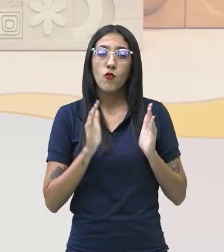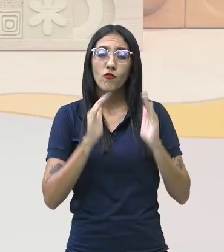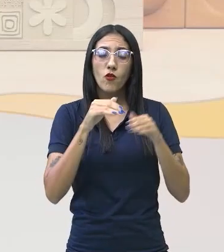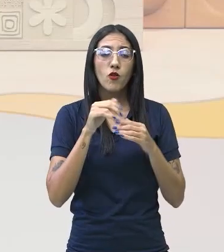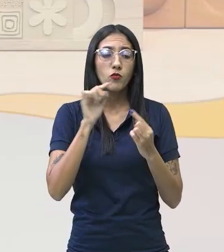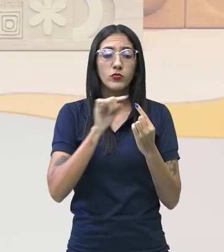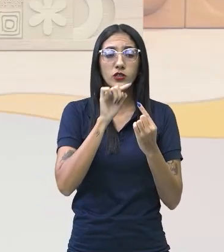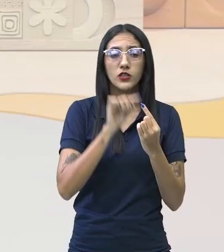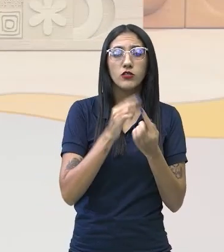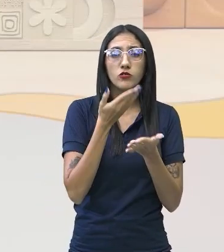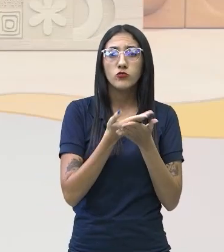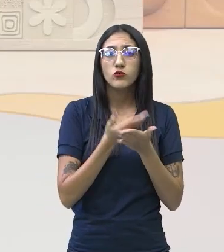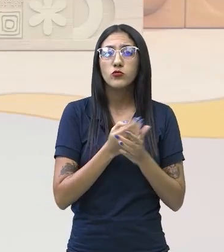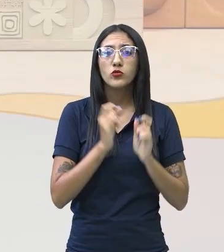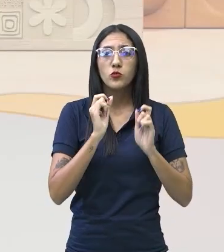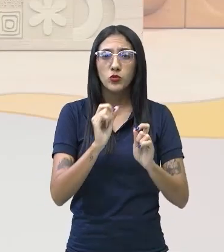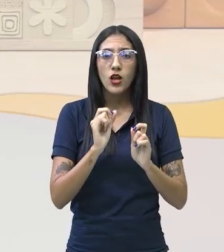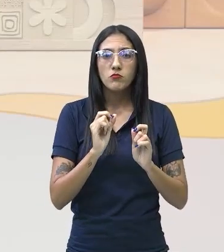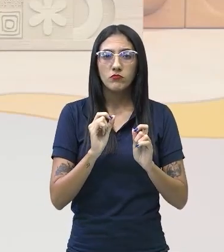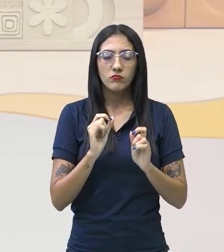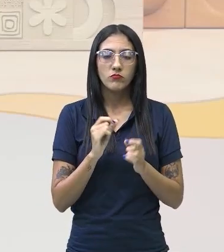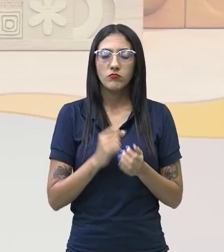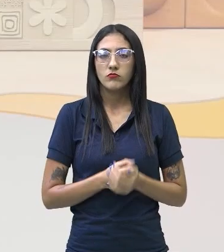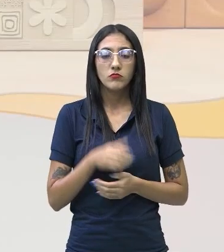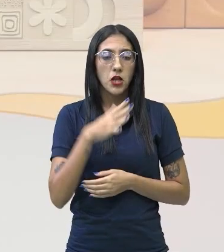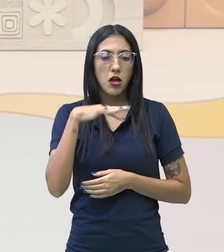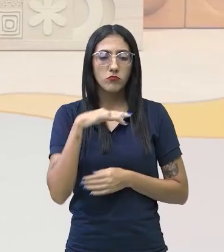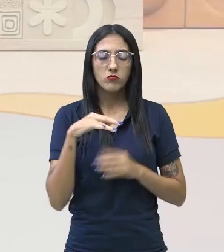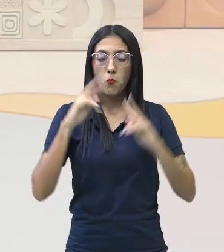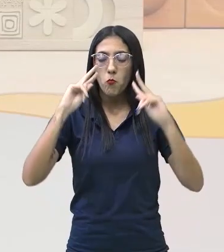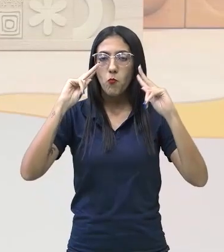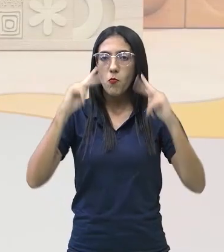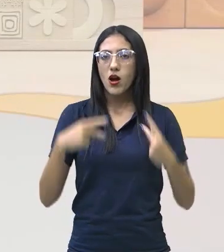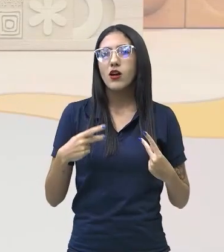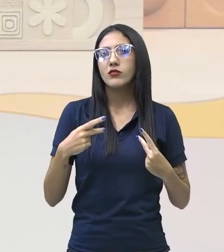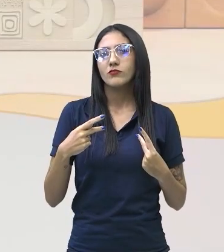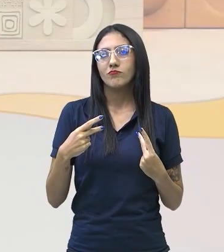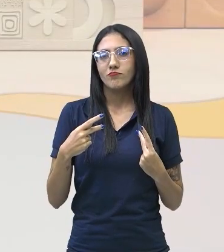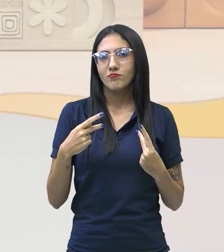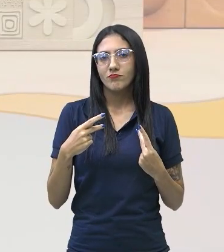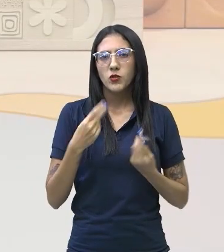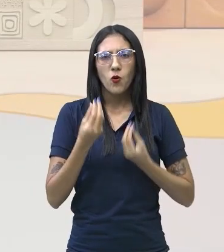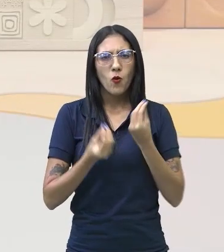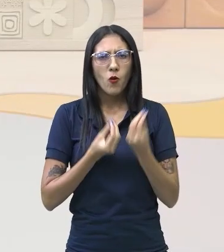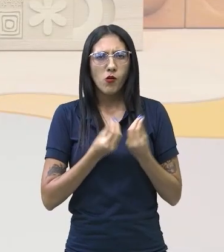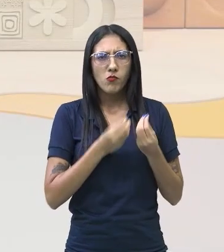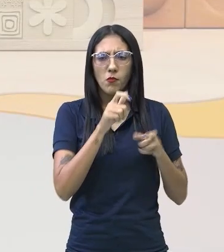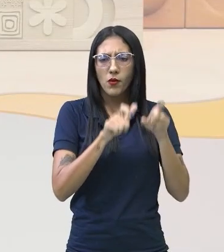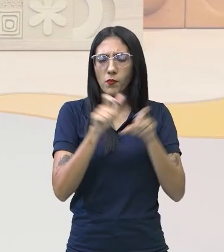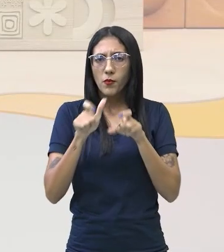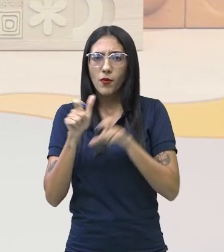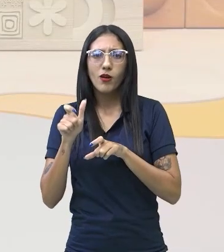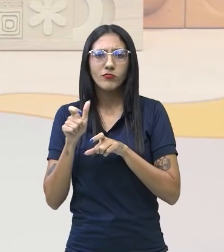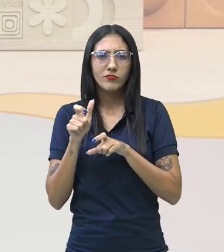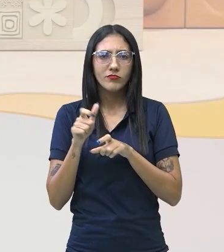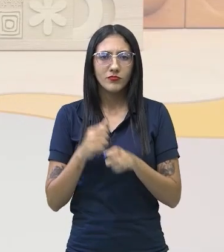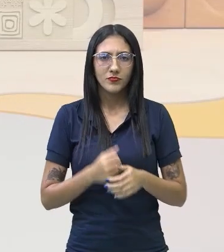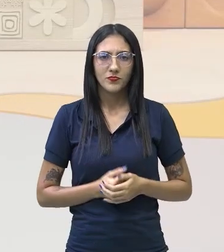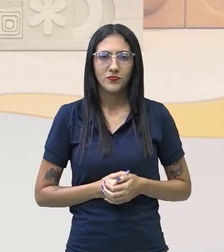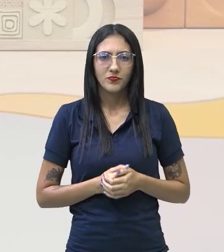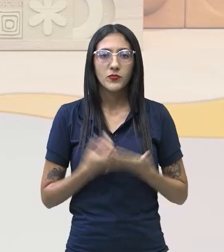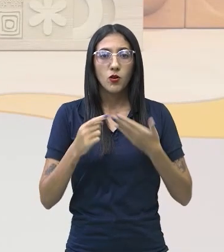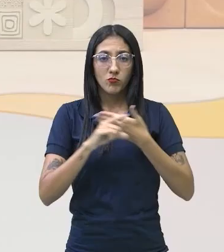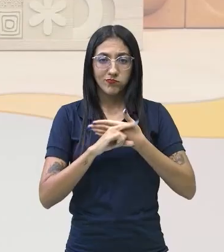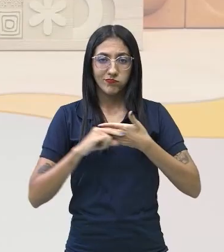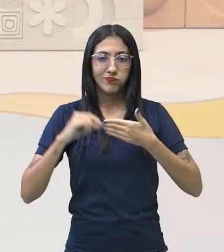é, por natureza, o homem, né? Digamos melhor, os homens. Segundo, então, o historiador Mark Bloch,